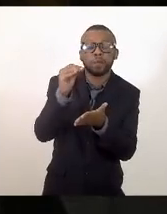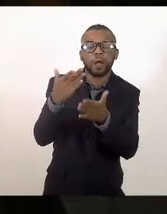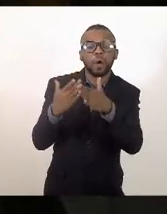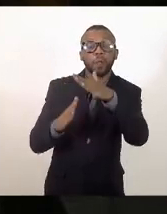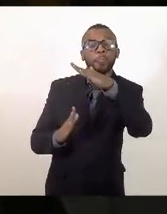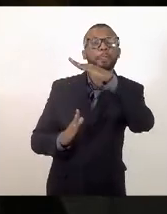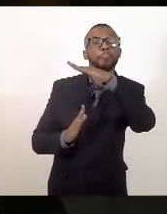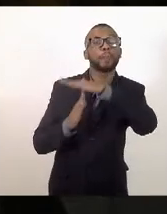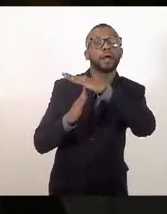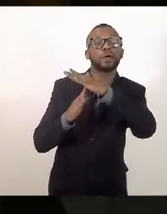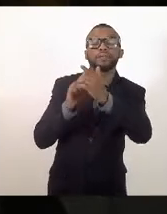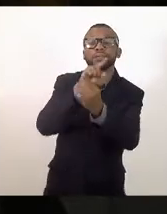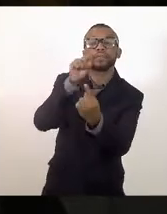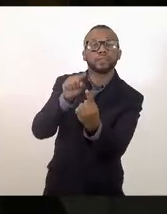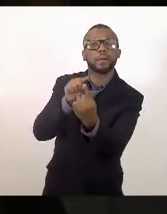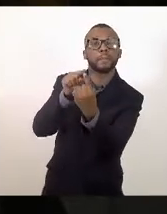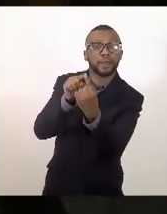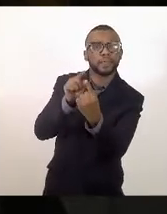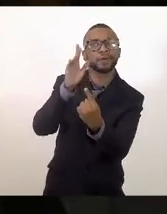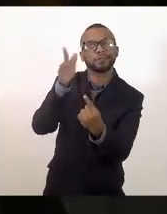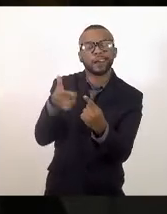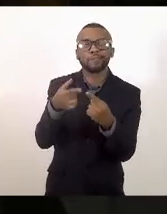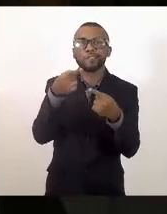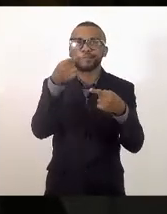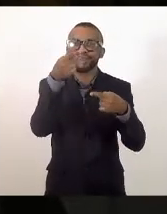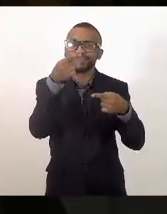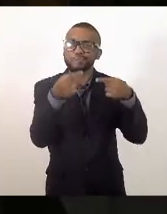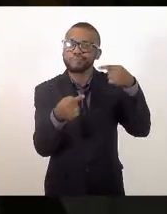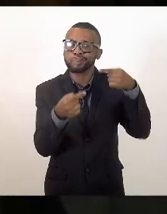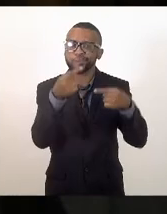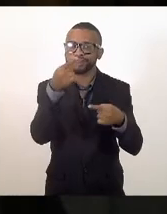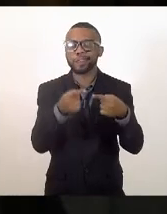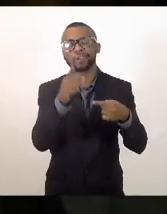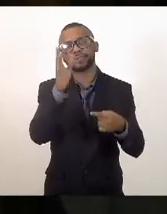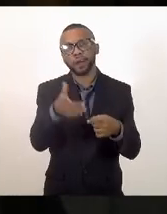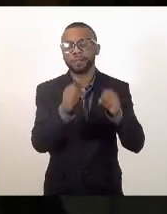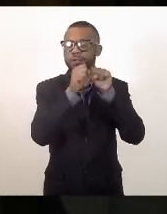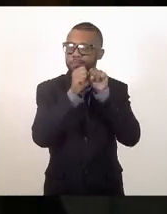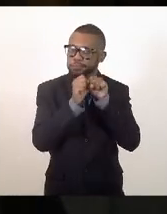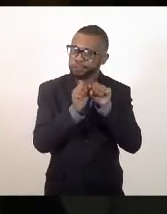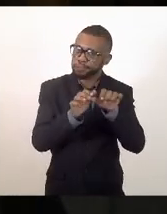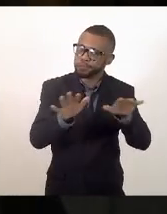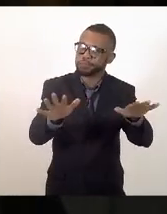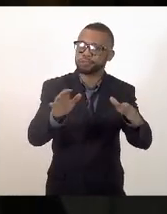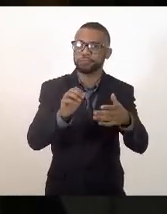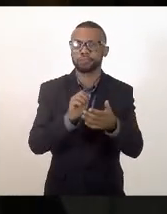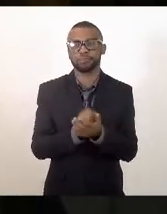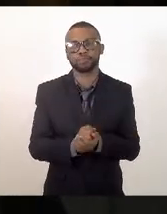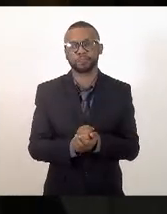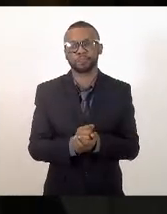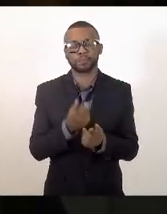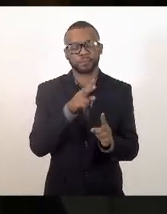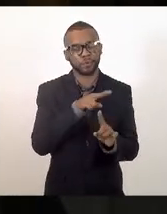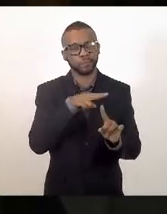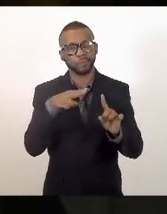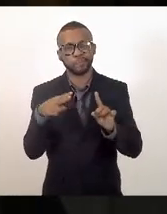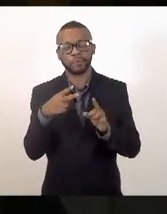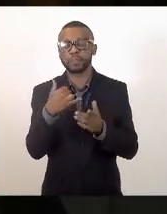meta já foi mais do que duplicado sob o ponto de vista da